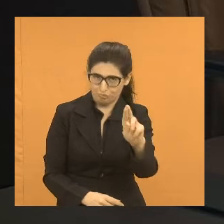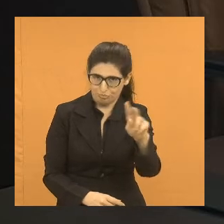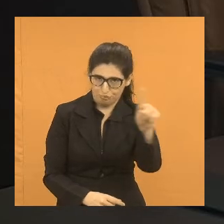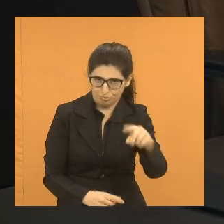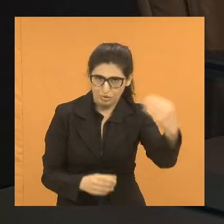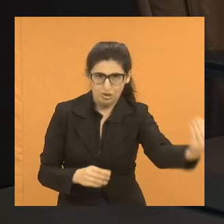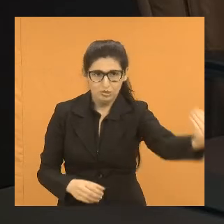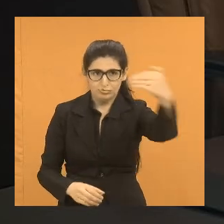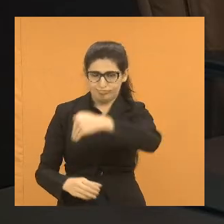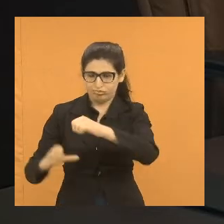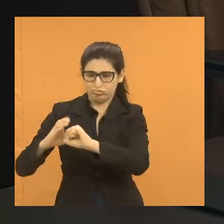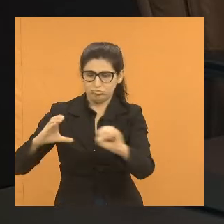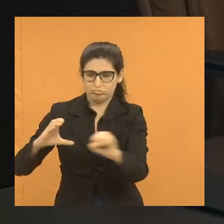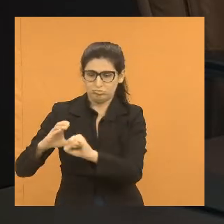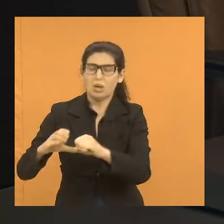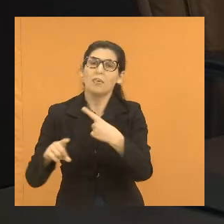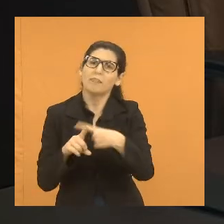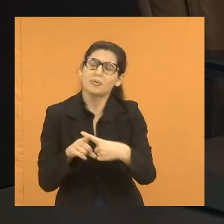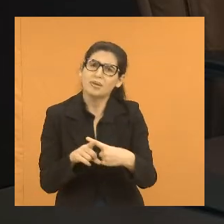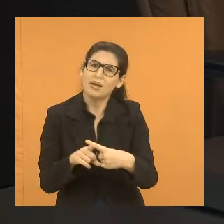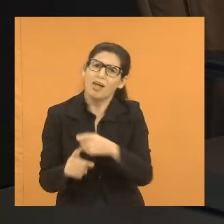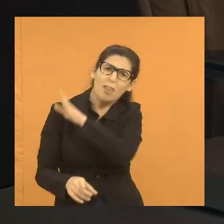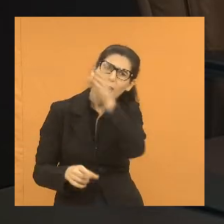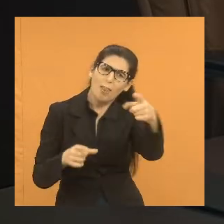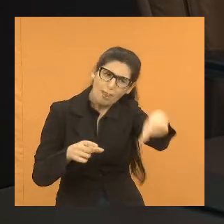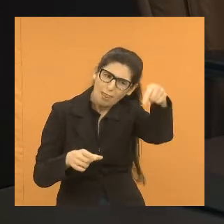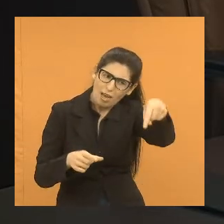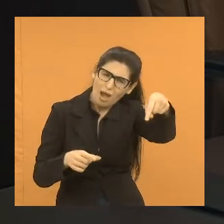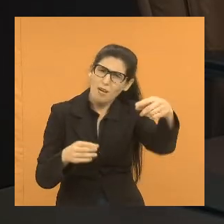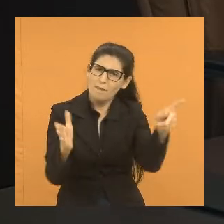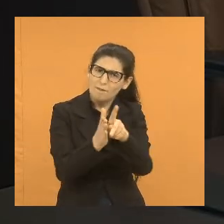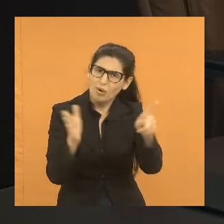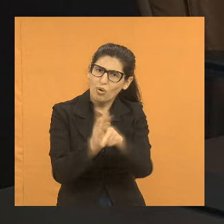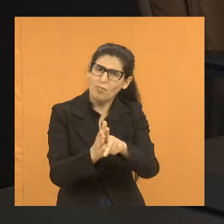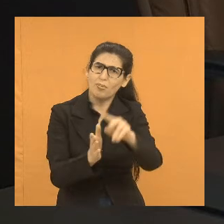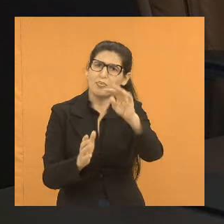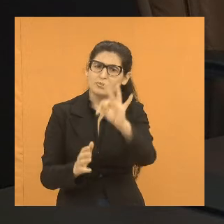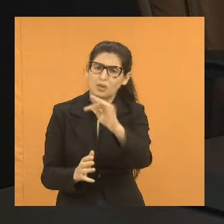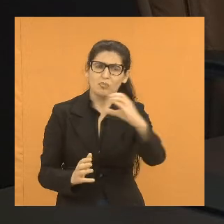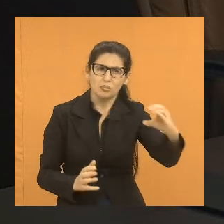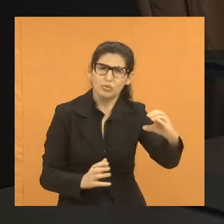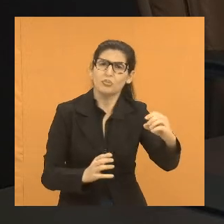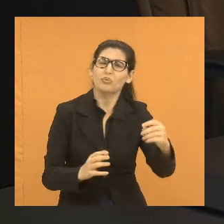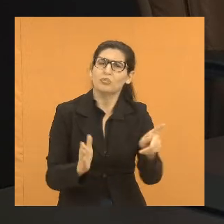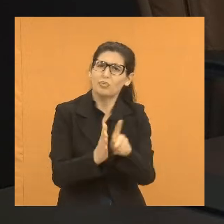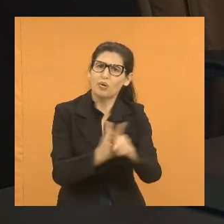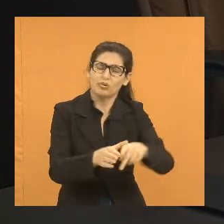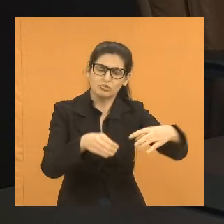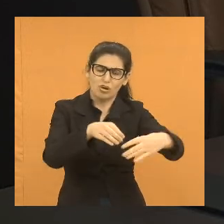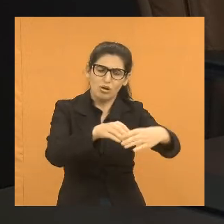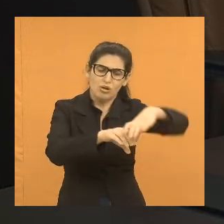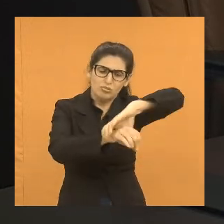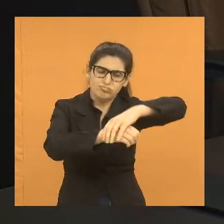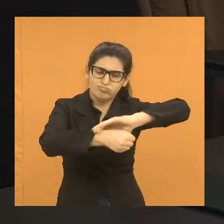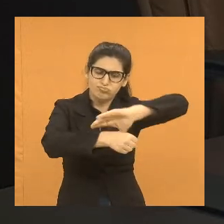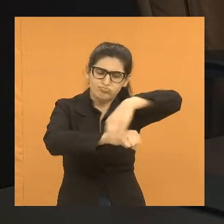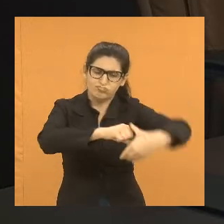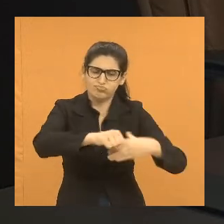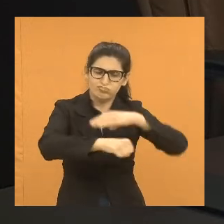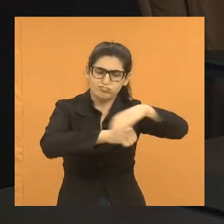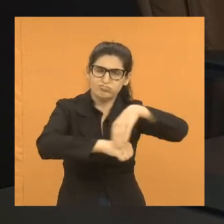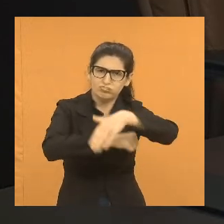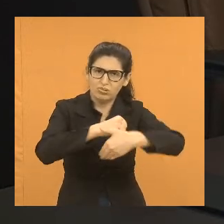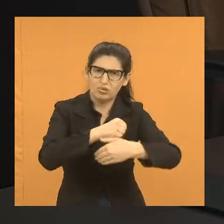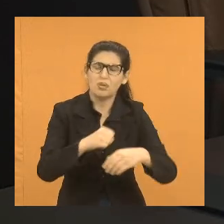um médico lá para fazer, engessar ele lá e ficar lá? E por que tem que passar lá, sentir dor, 3, 4 horas para depois vir para a Santa